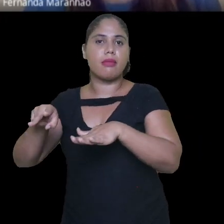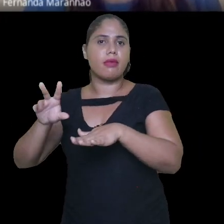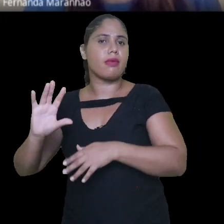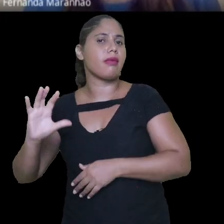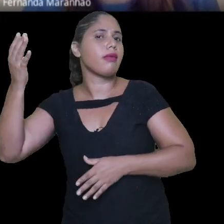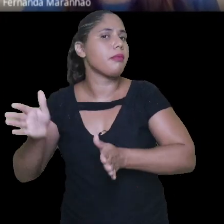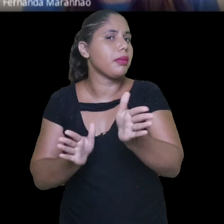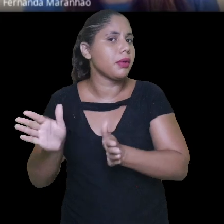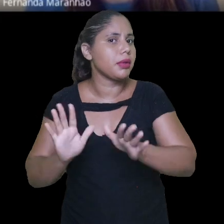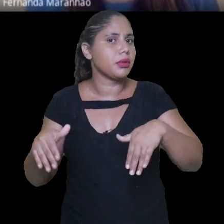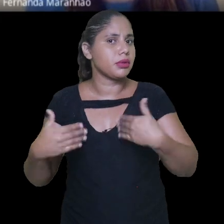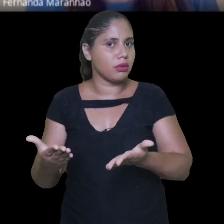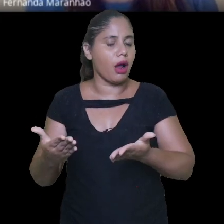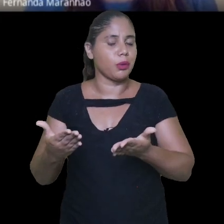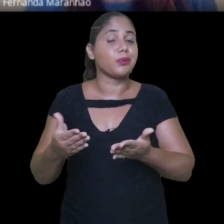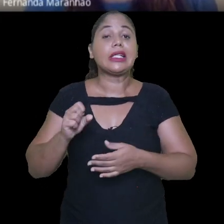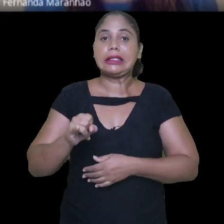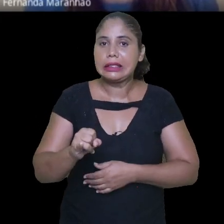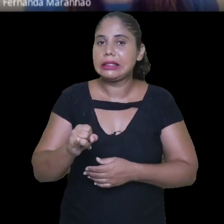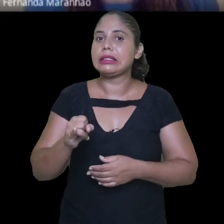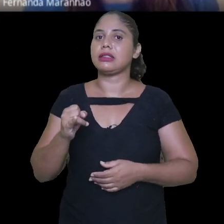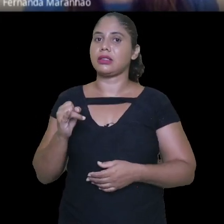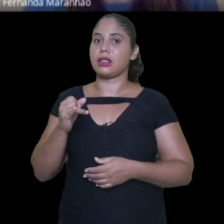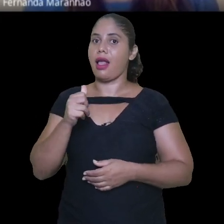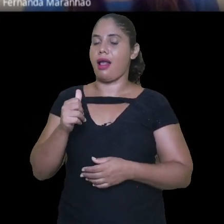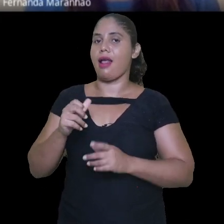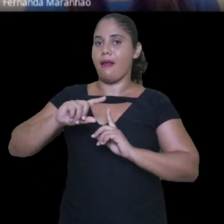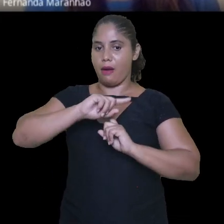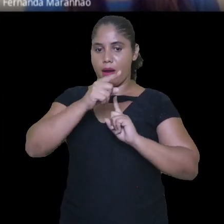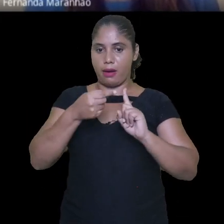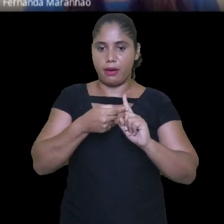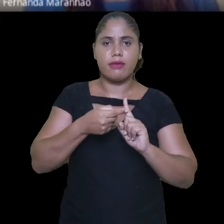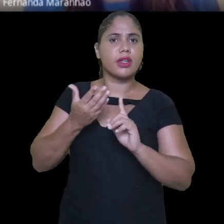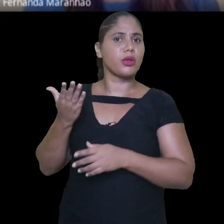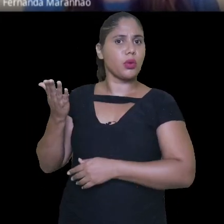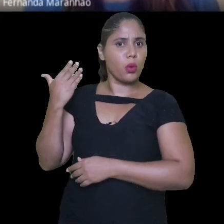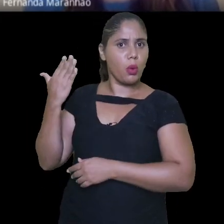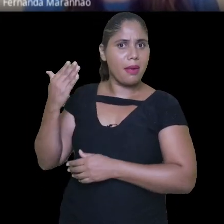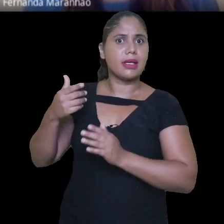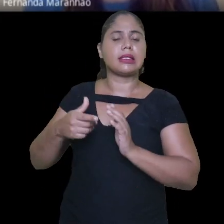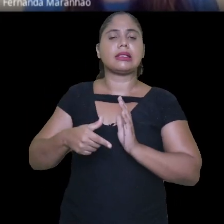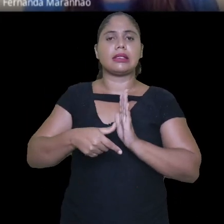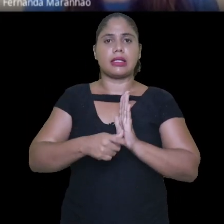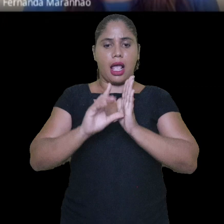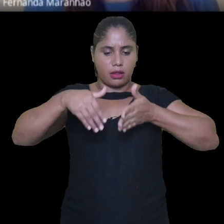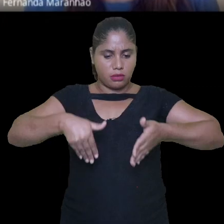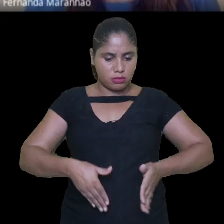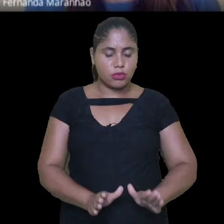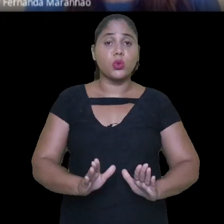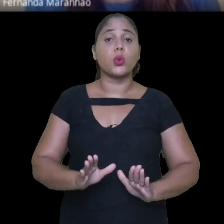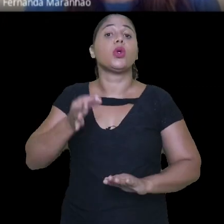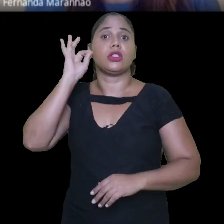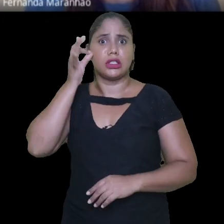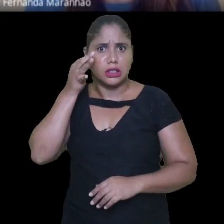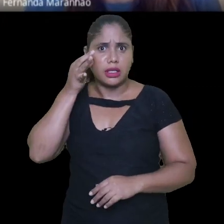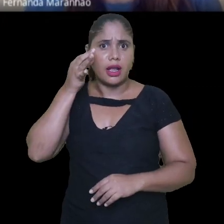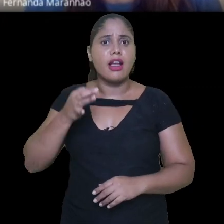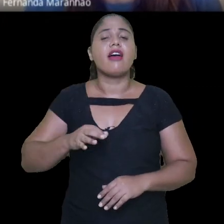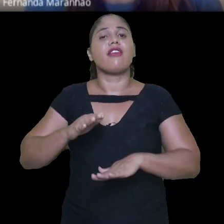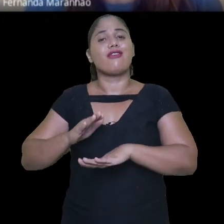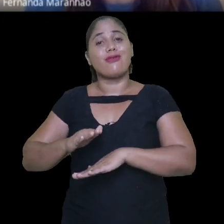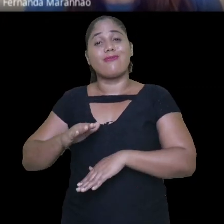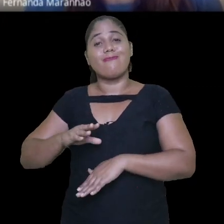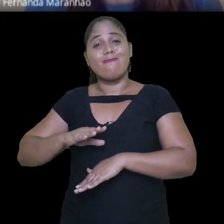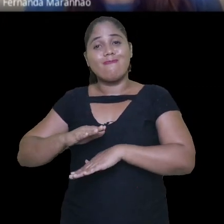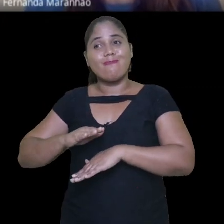em 2,5 vezes o risco de uma nova prematuridade. À direita, nós temos um forest plot, um gráfico mostrando exatamente